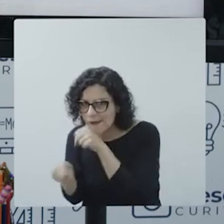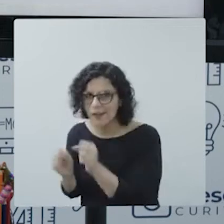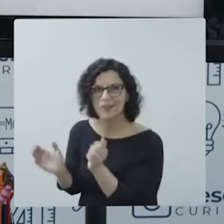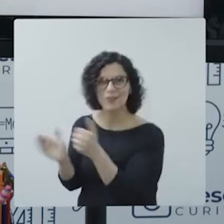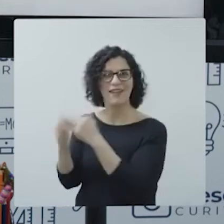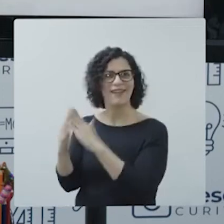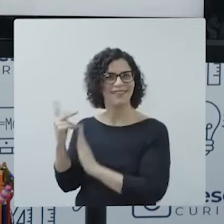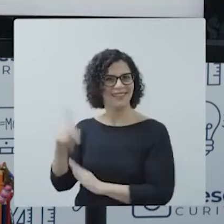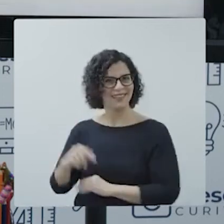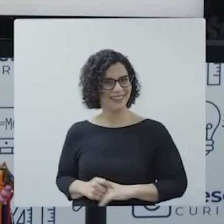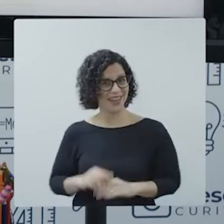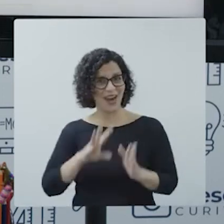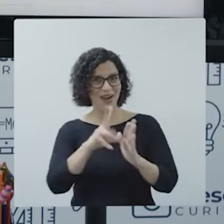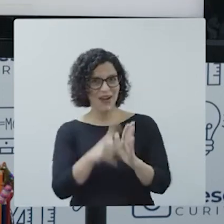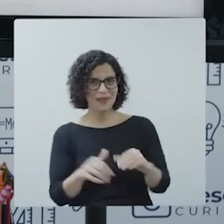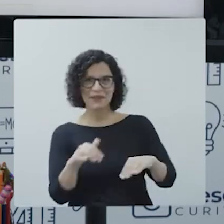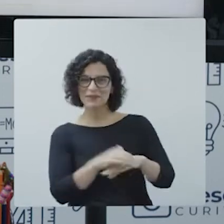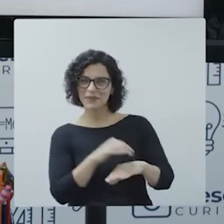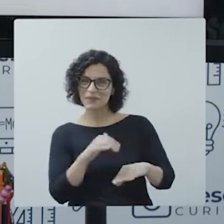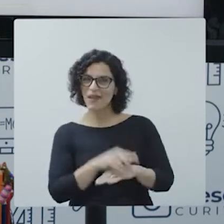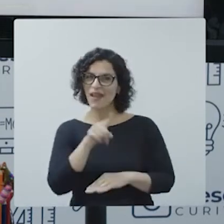para sua toca.